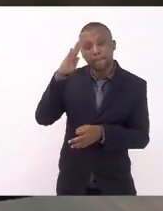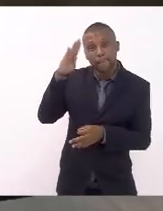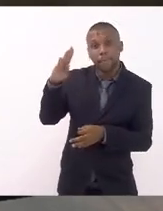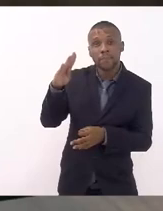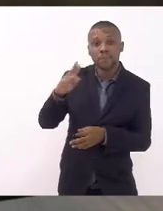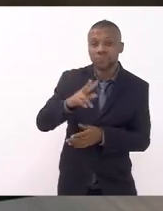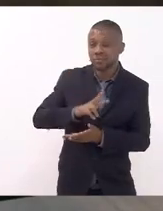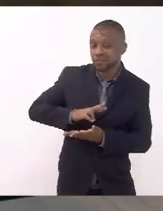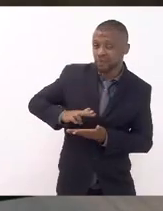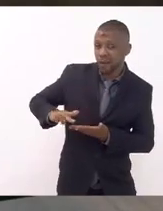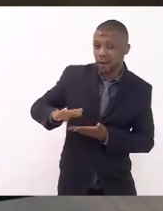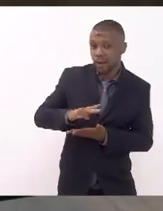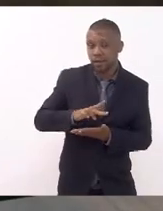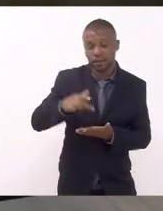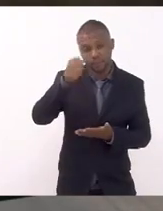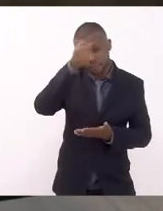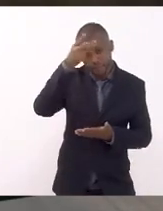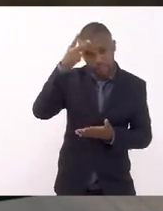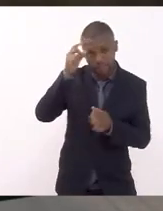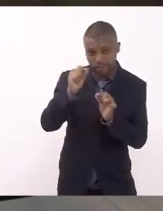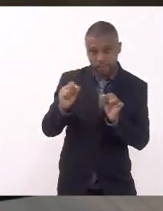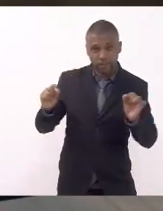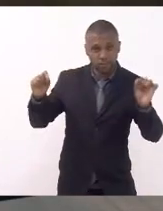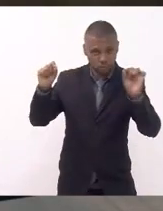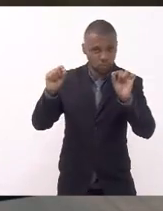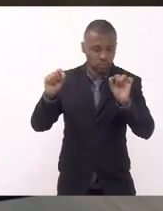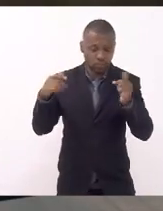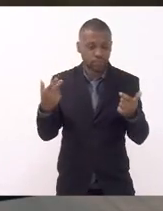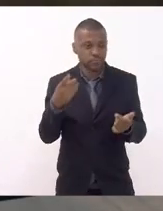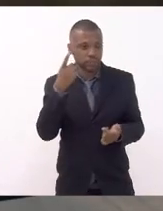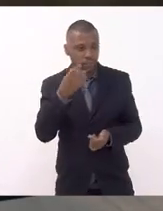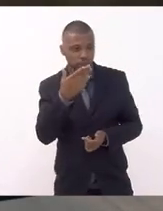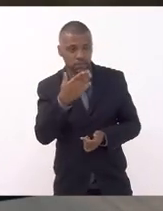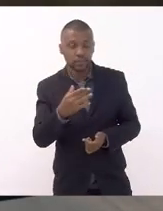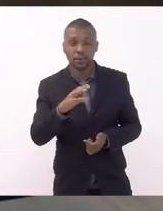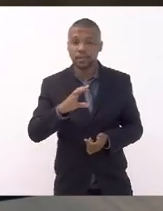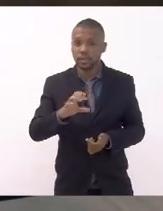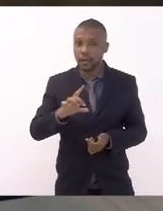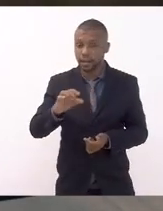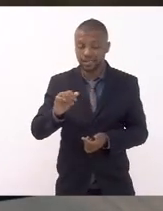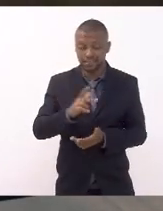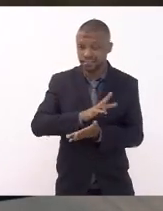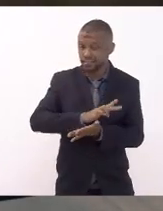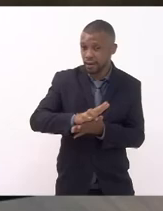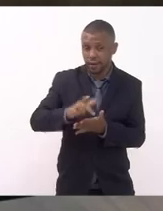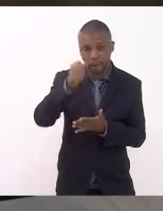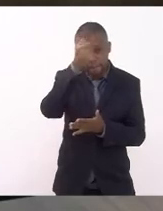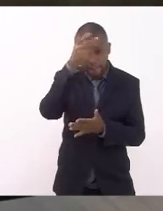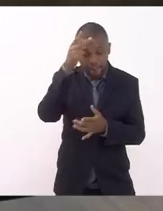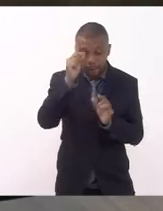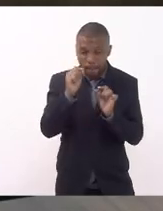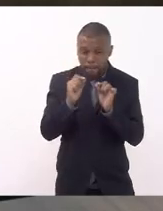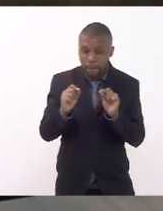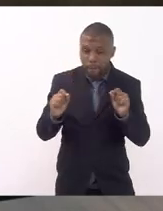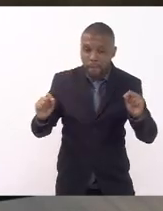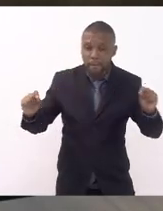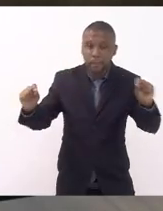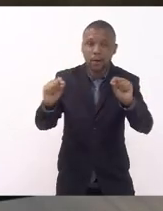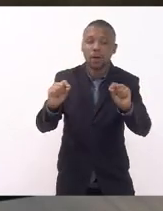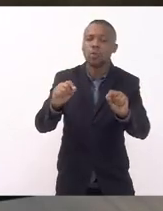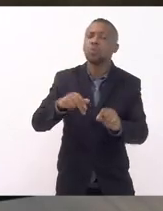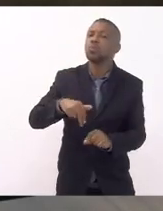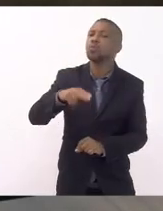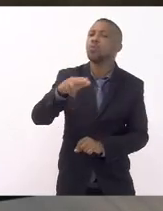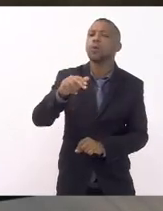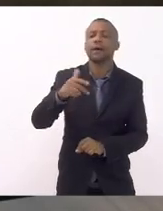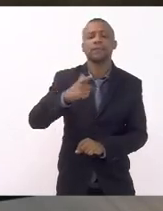inclusive, deputada Célia, que agora nos preside, muitas prefeituras sequer